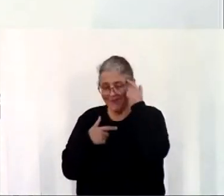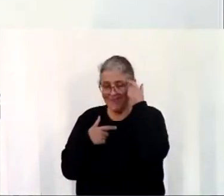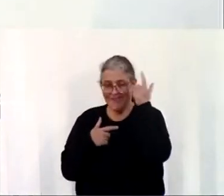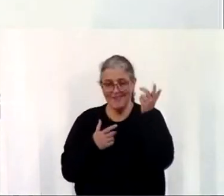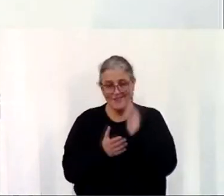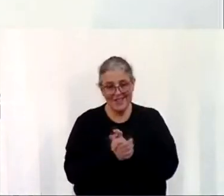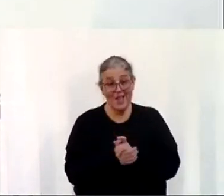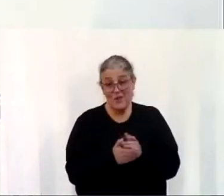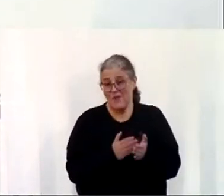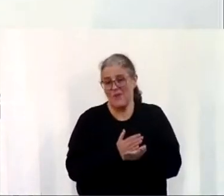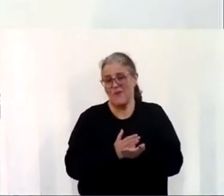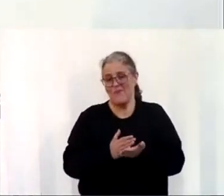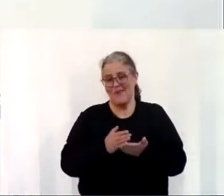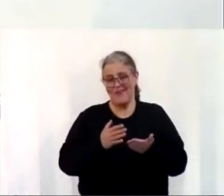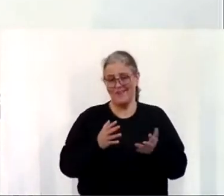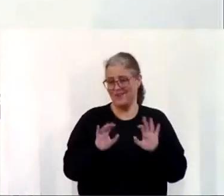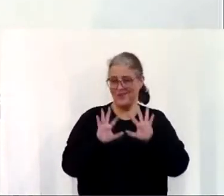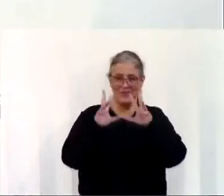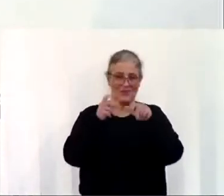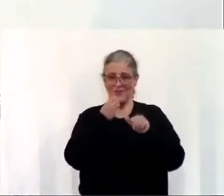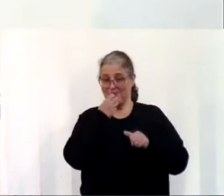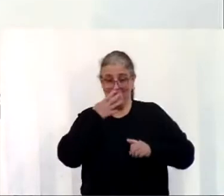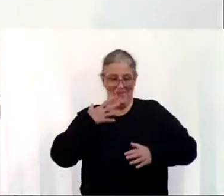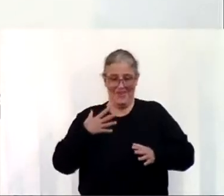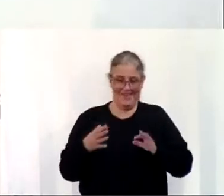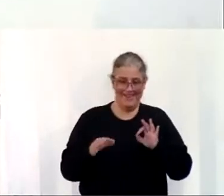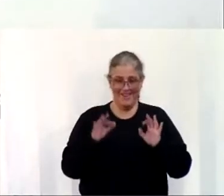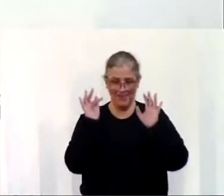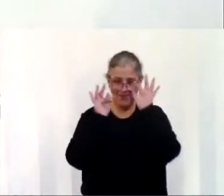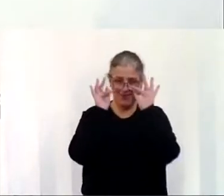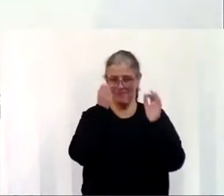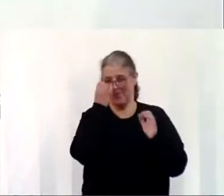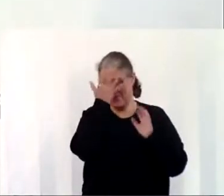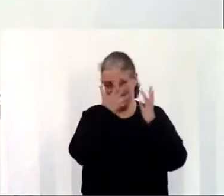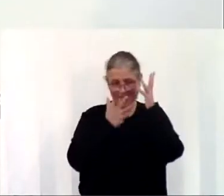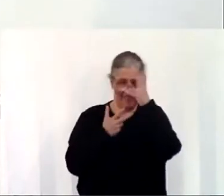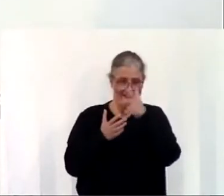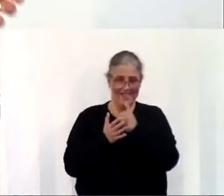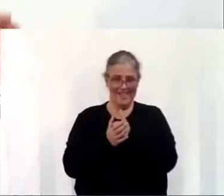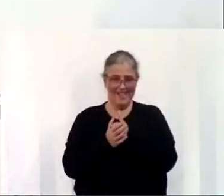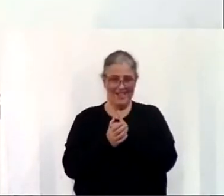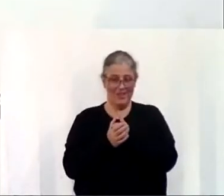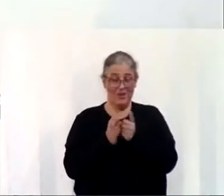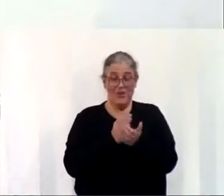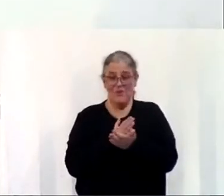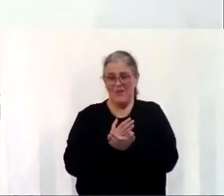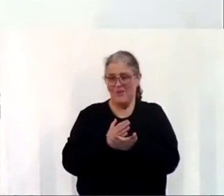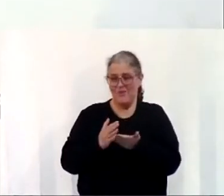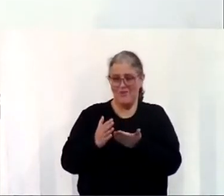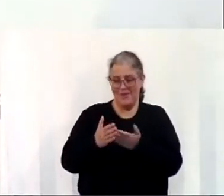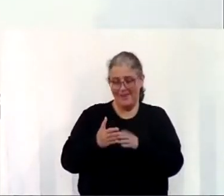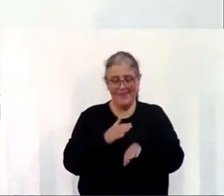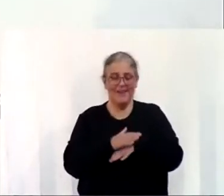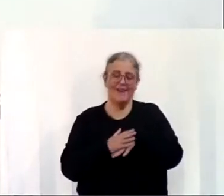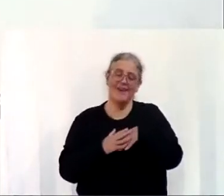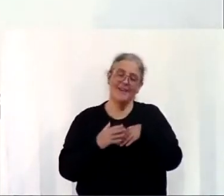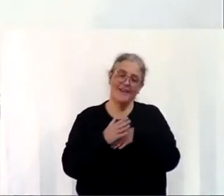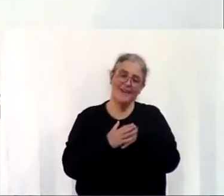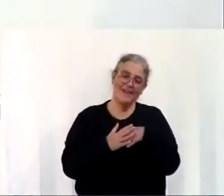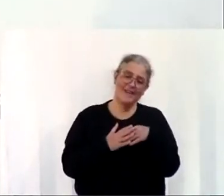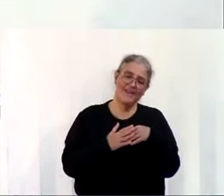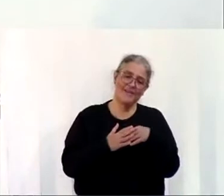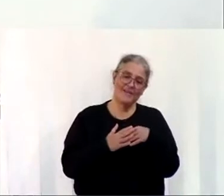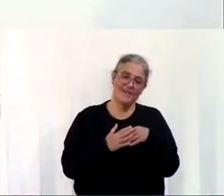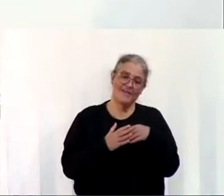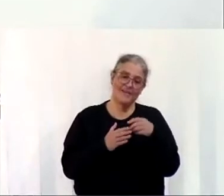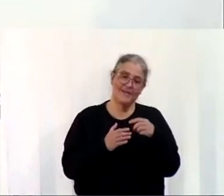bens. No começo é altar, no começo é carinho e atenção, depois, muitas vezes,